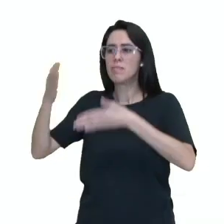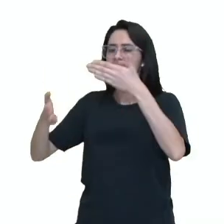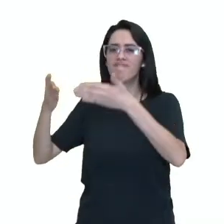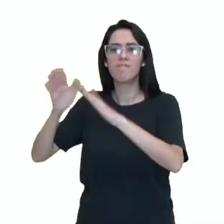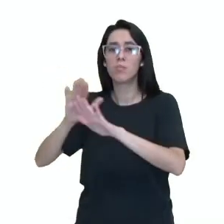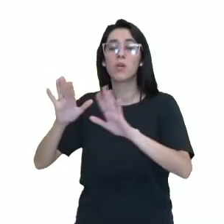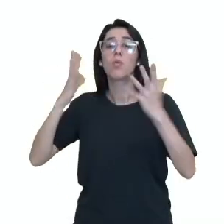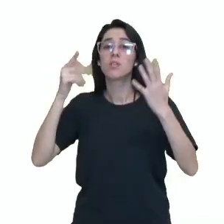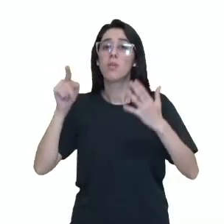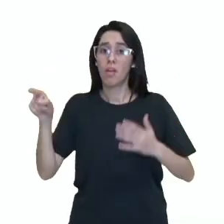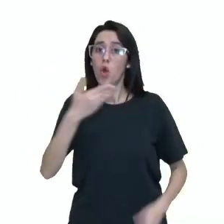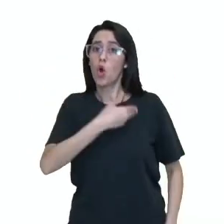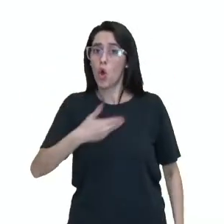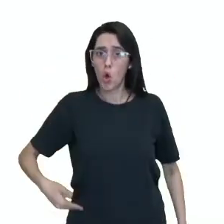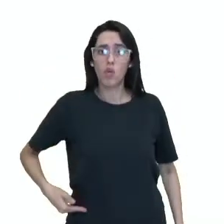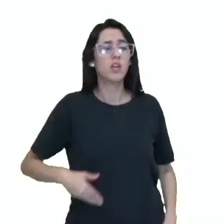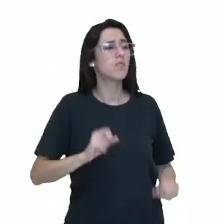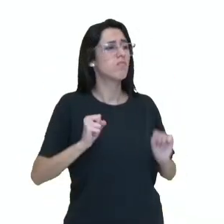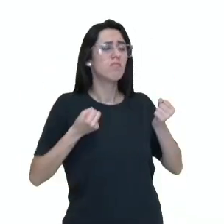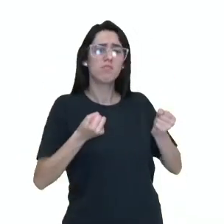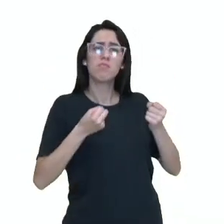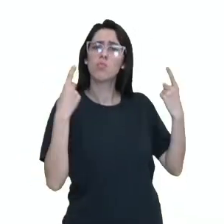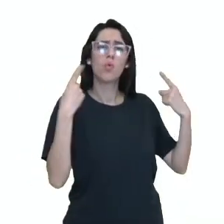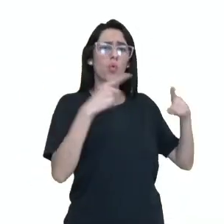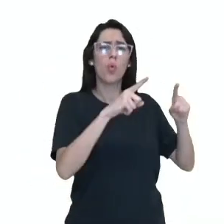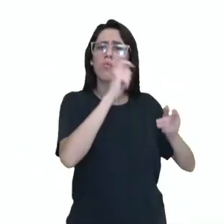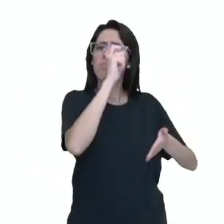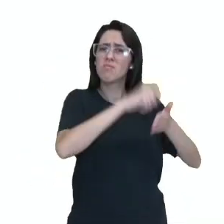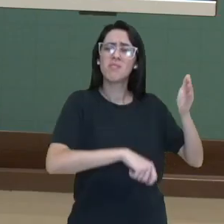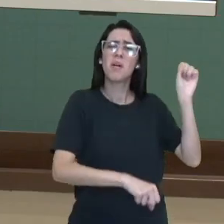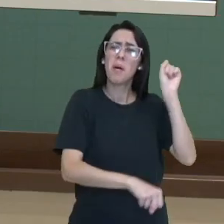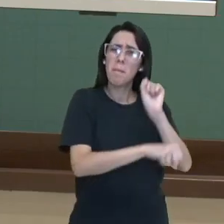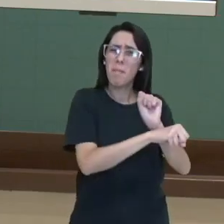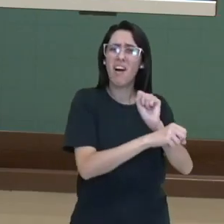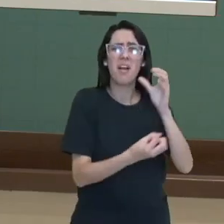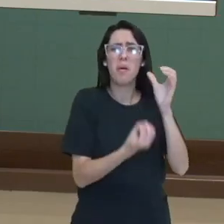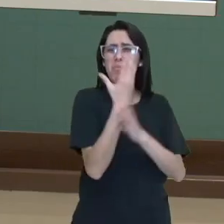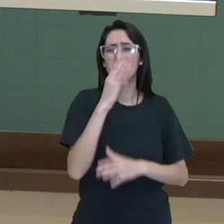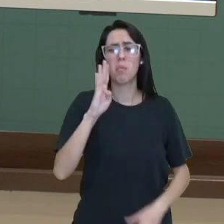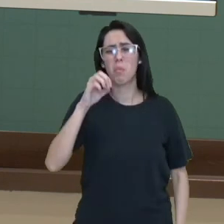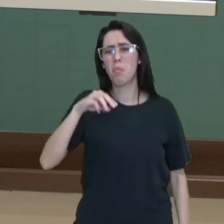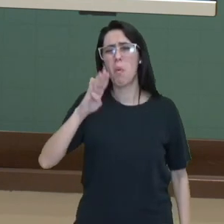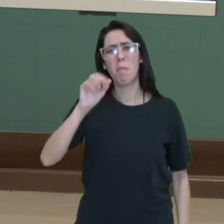uma ação contra as potências nucleares para que os testes parassem.